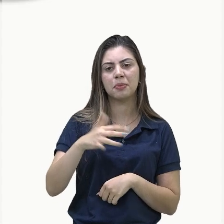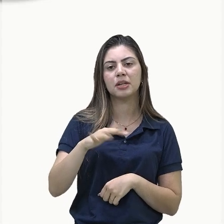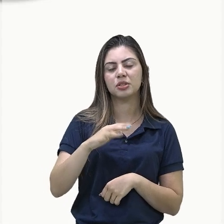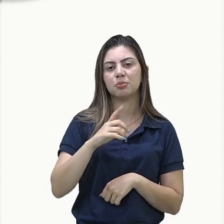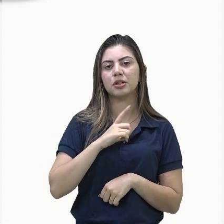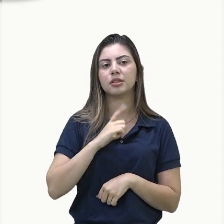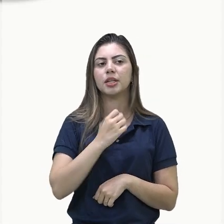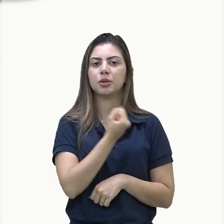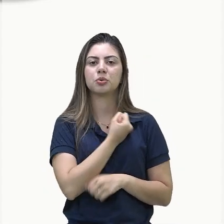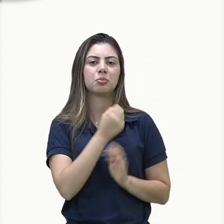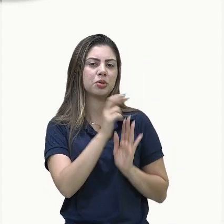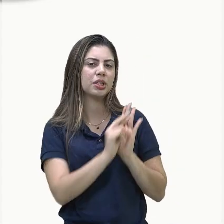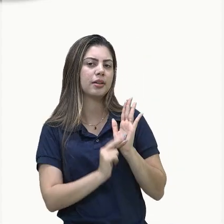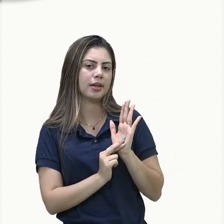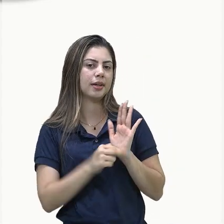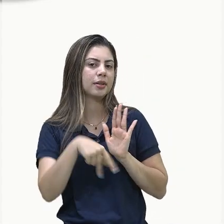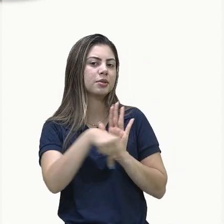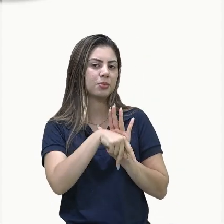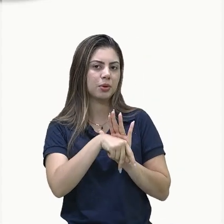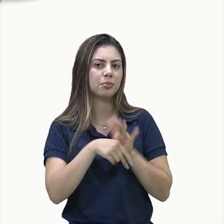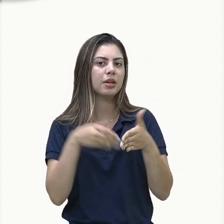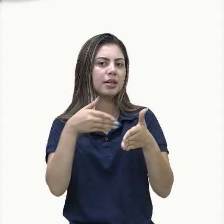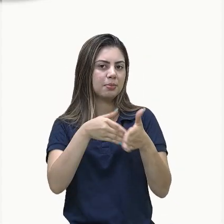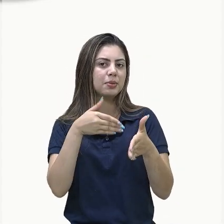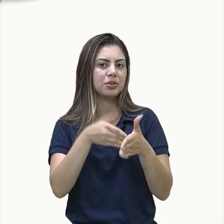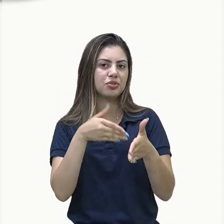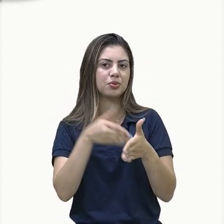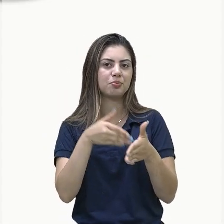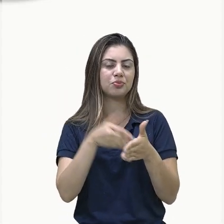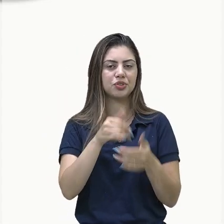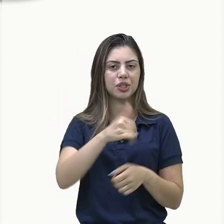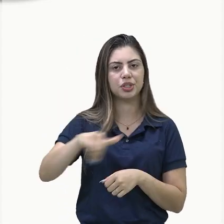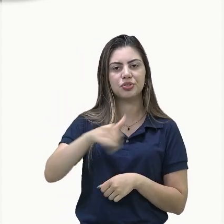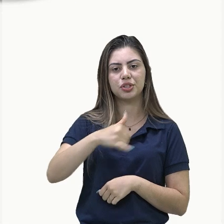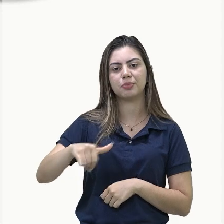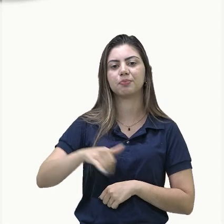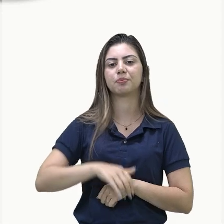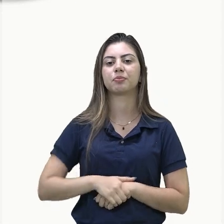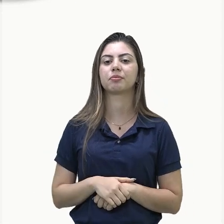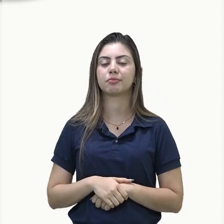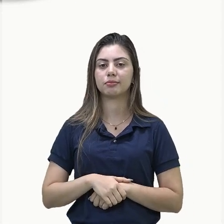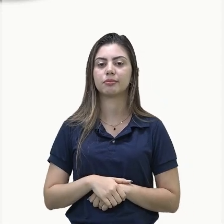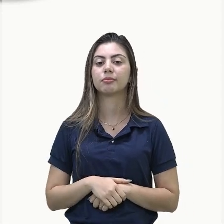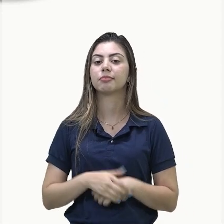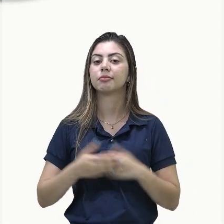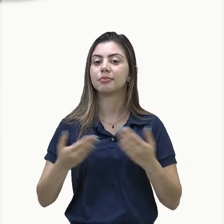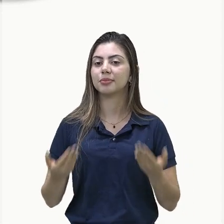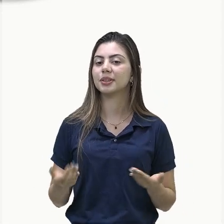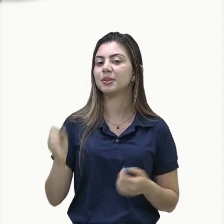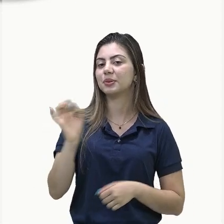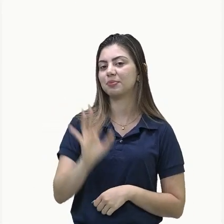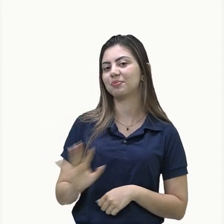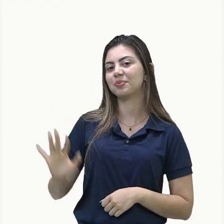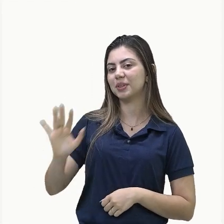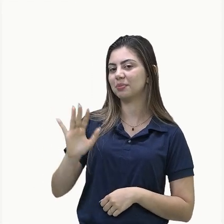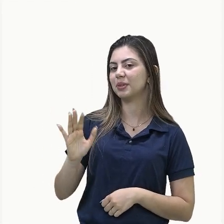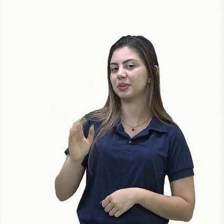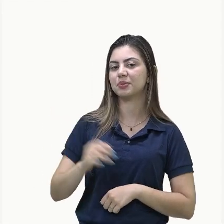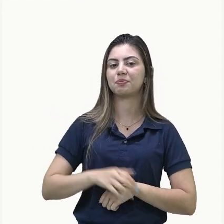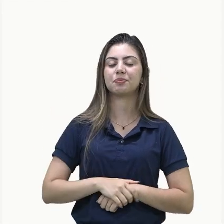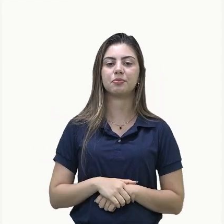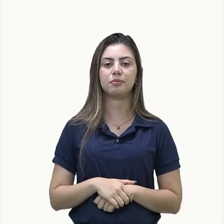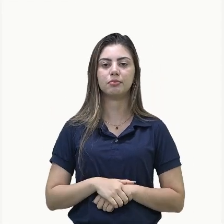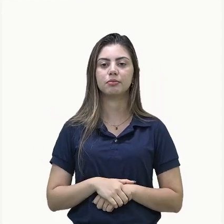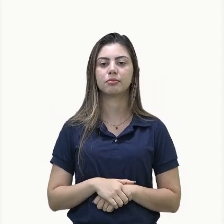de resistência. Tudo bem, pessoal? Então, olha só, está aí a nossa imagem para o resistor.